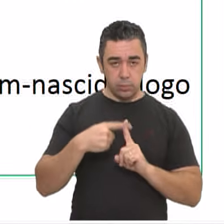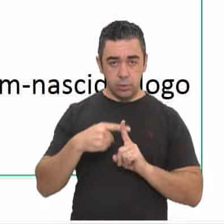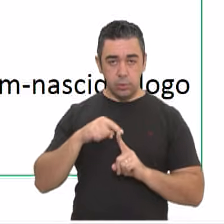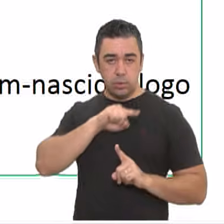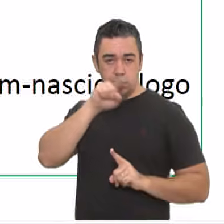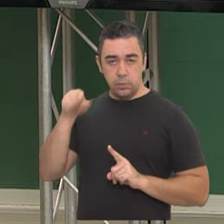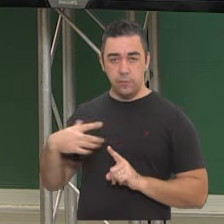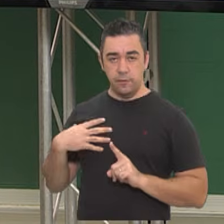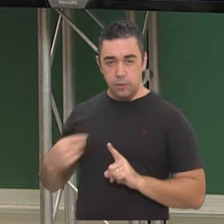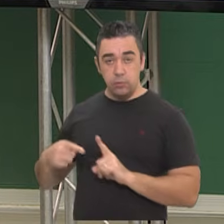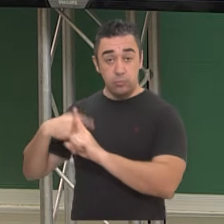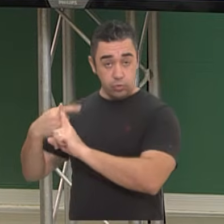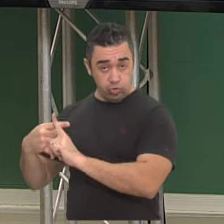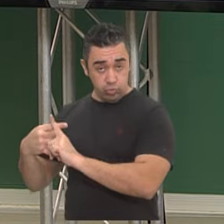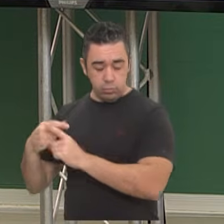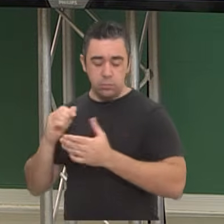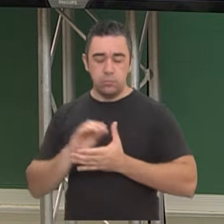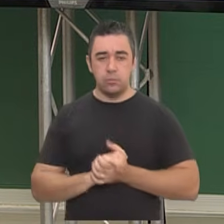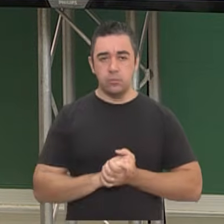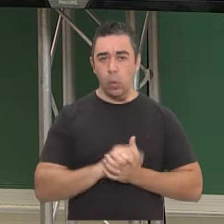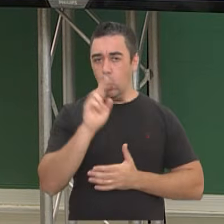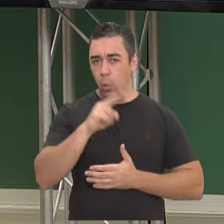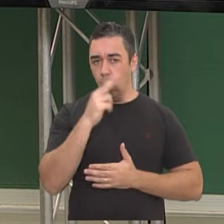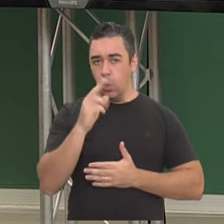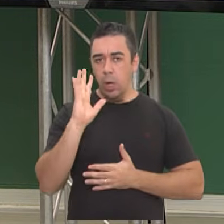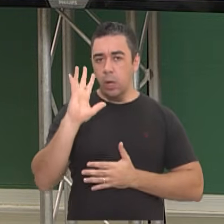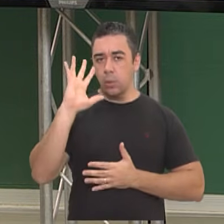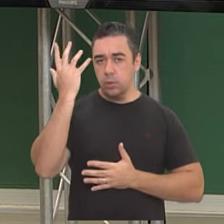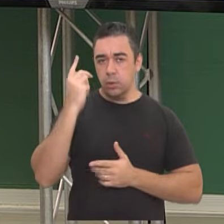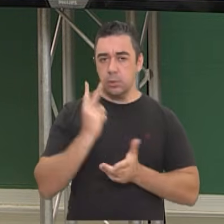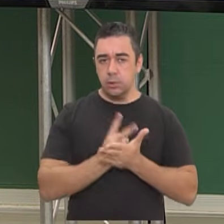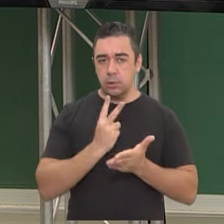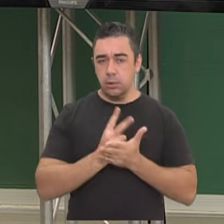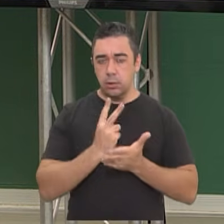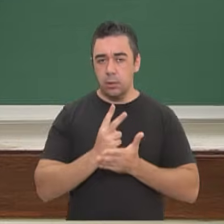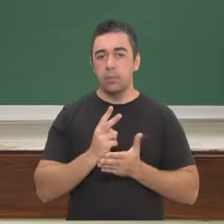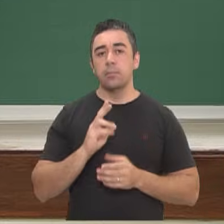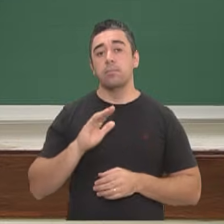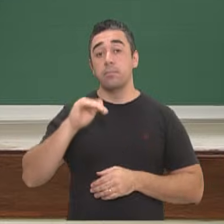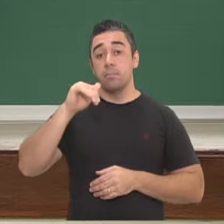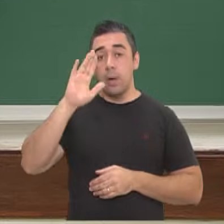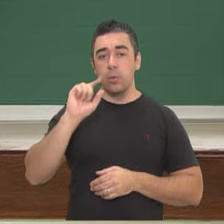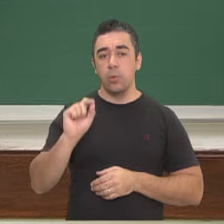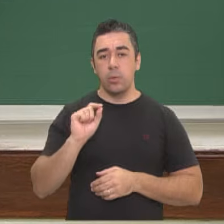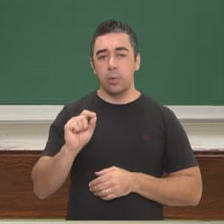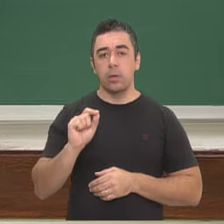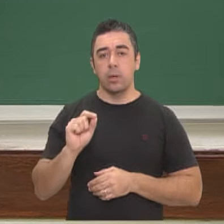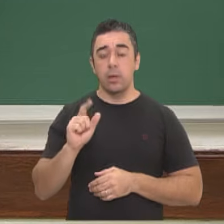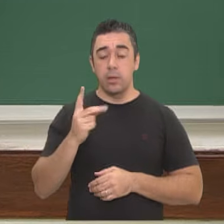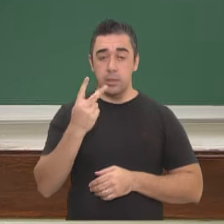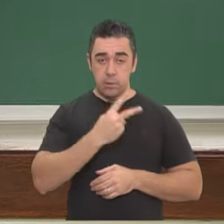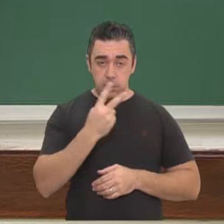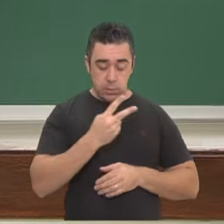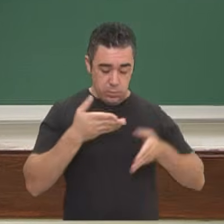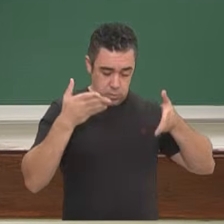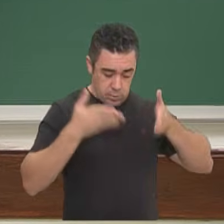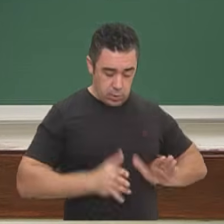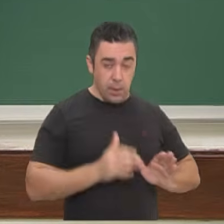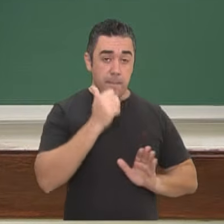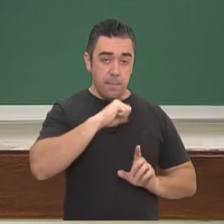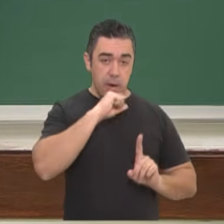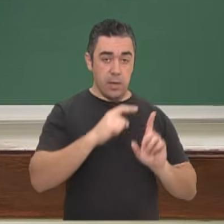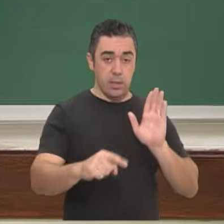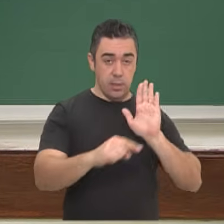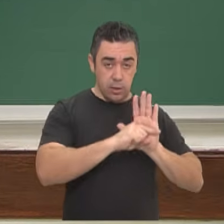RH positivo? B. Ocorre com mais frequência e maior intensidade no segundo parto em mães RH negativo